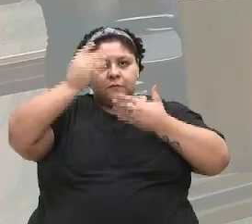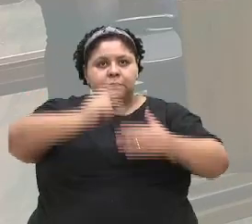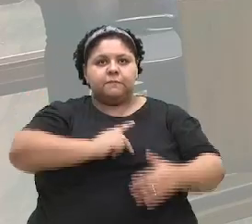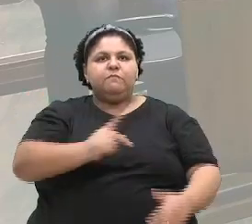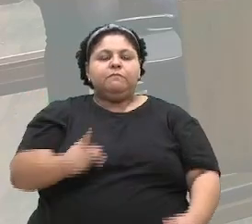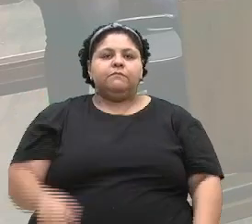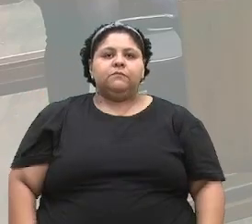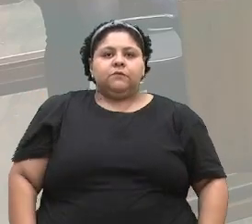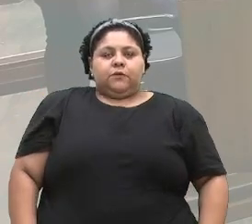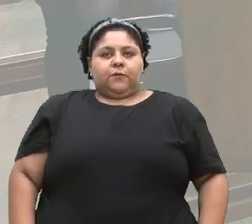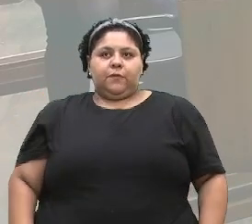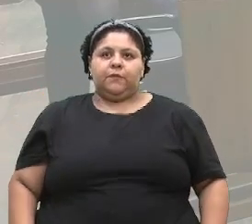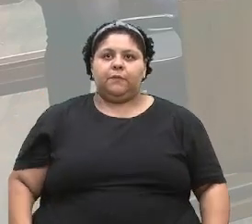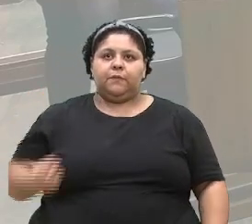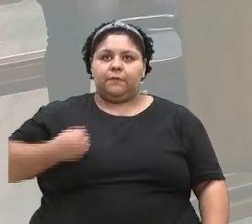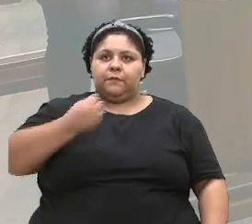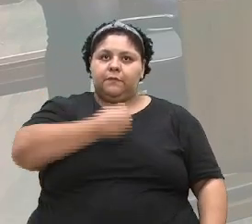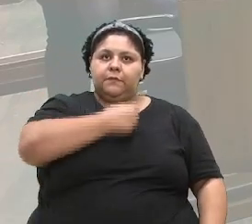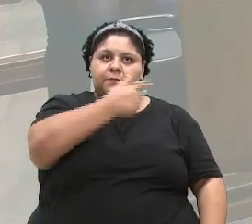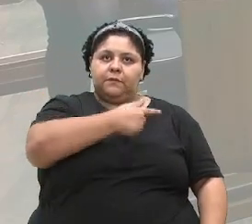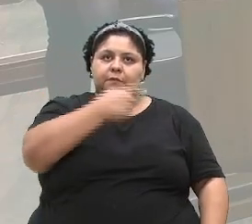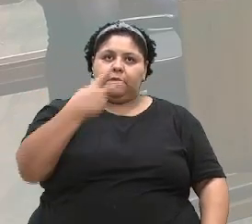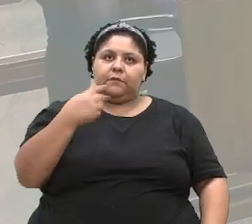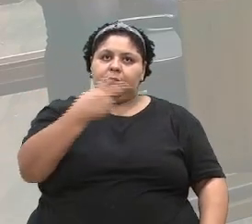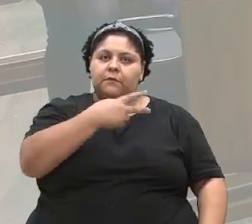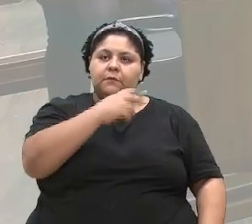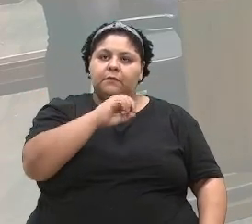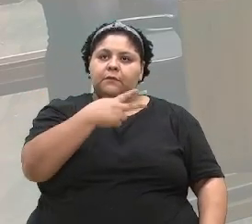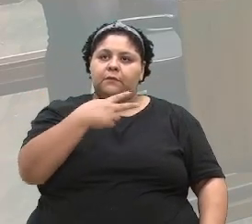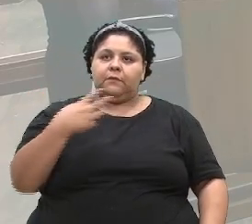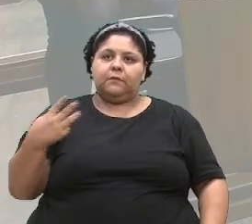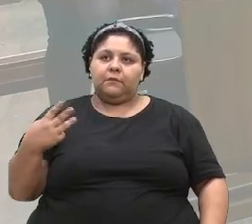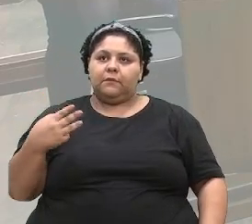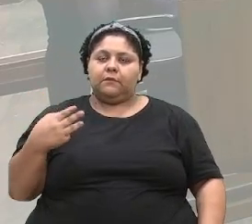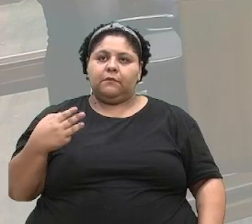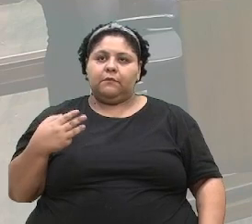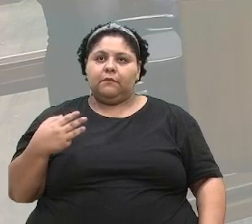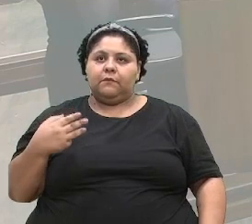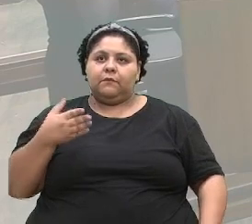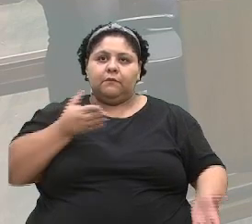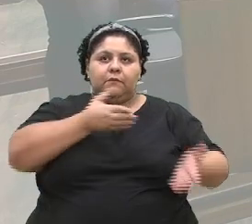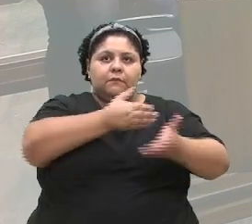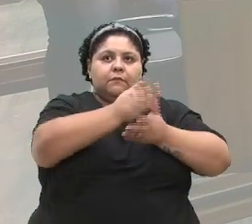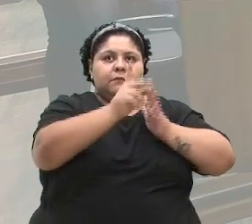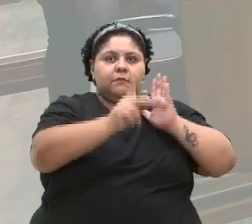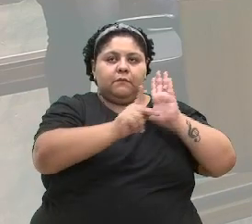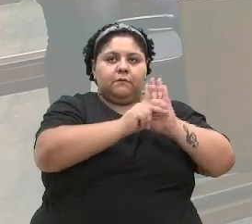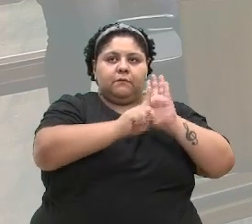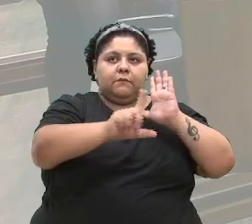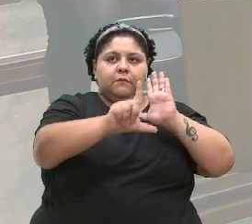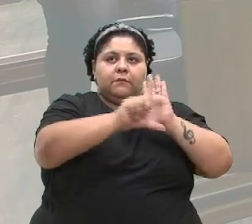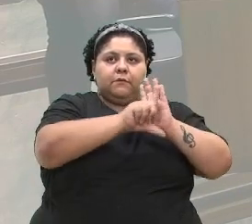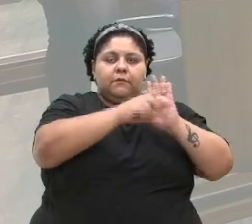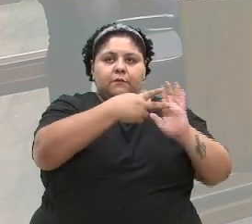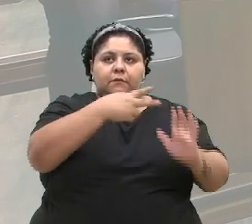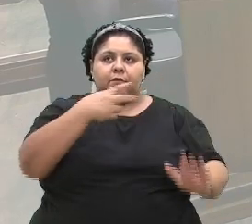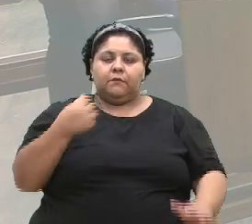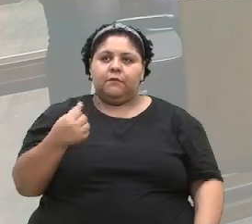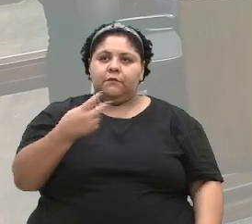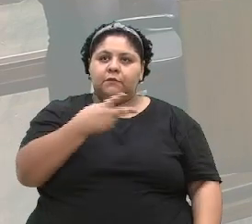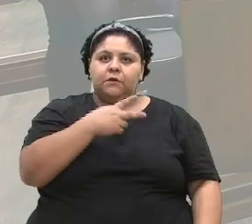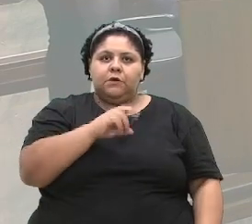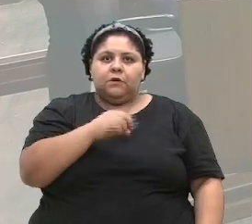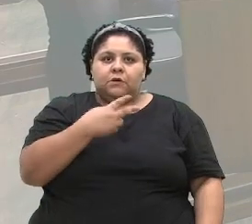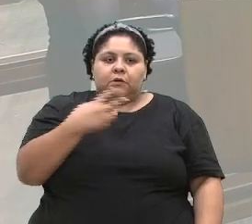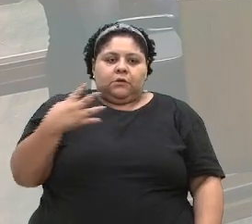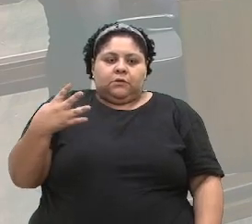Presidente, parecer número 72/2024, parecer favorável ao projeto de lei número